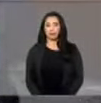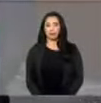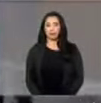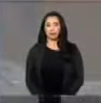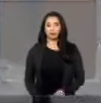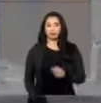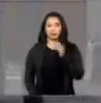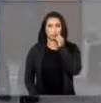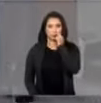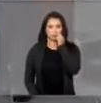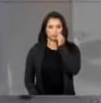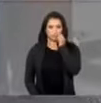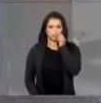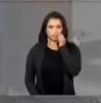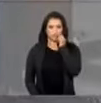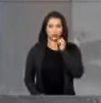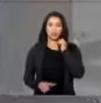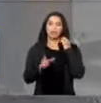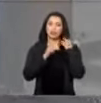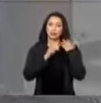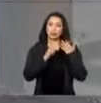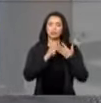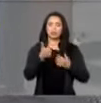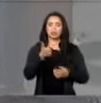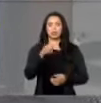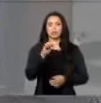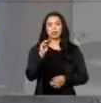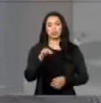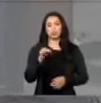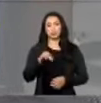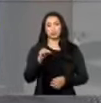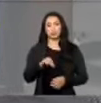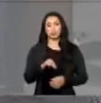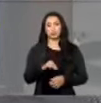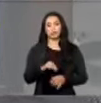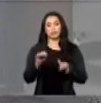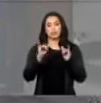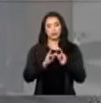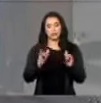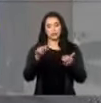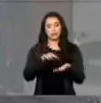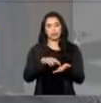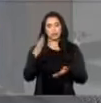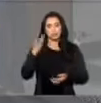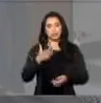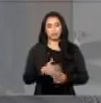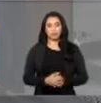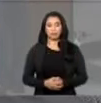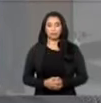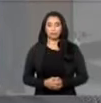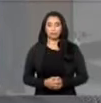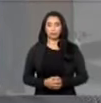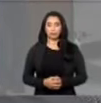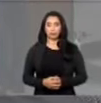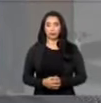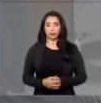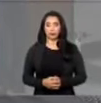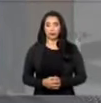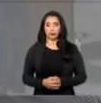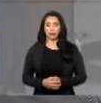Doutor Ricardo, o senhor também tem até 10 minutos para a sua exposição e está com a palavra. Está ótimo. Excelentíssima